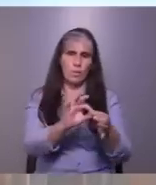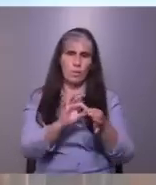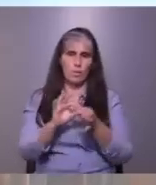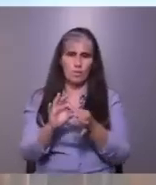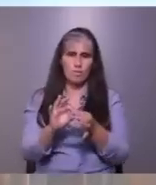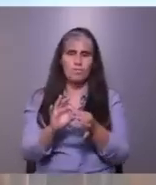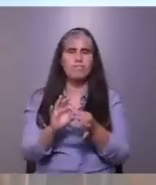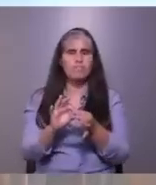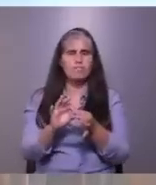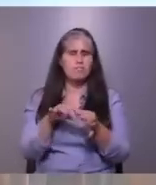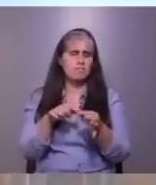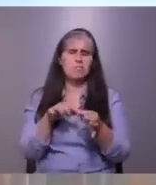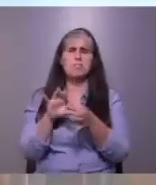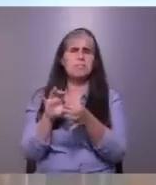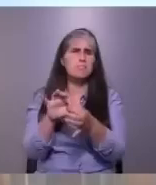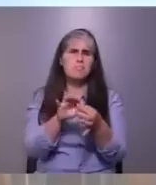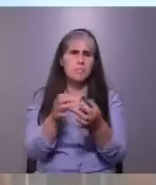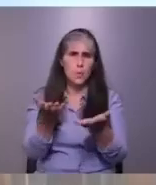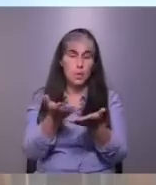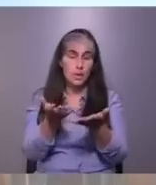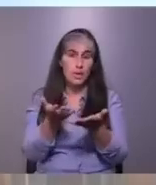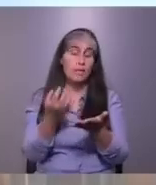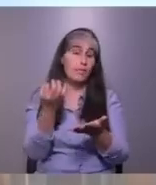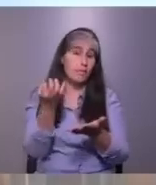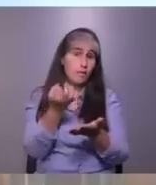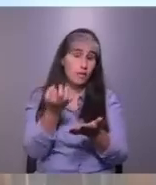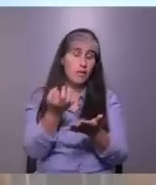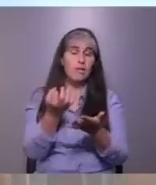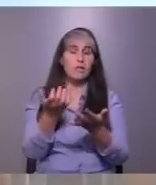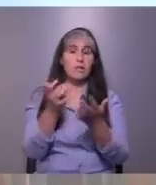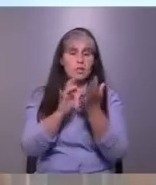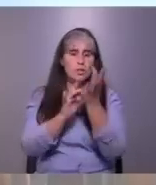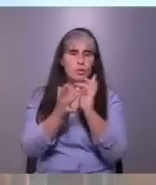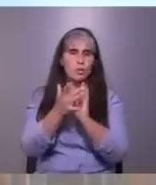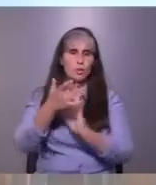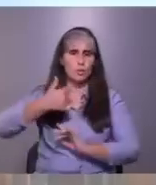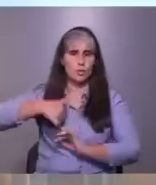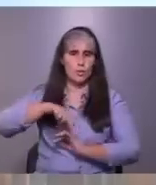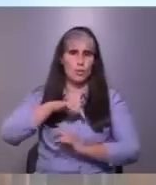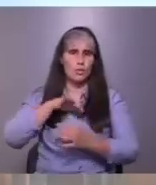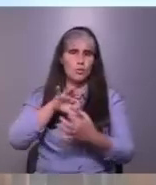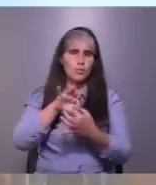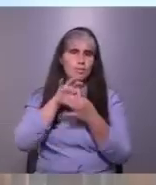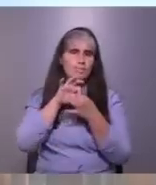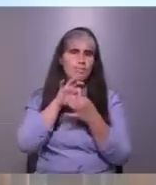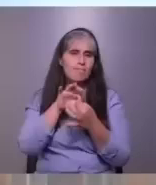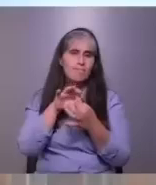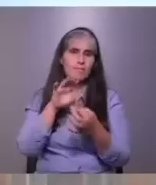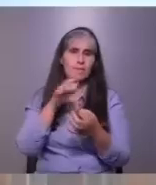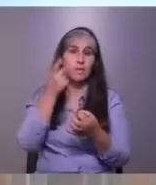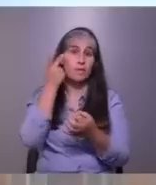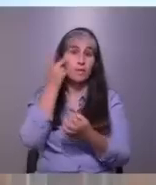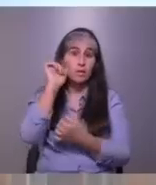Comunhão, isto é, união íntima e profunda com Cristo, que nos transmite a sua vida